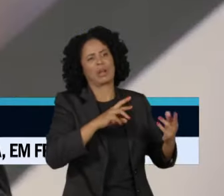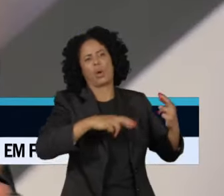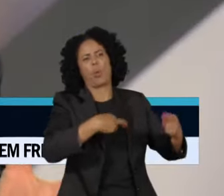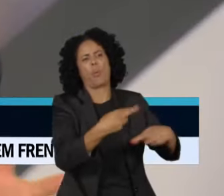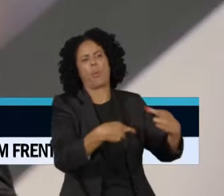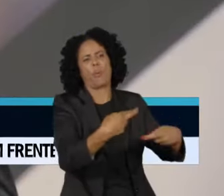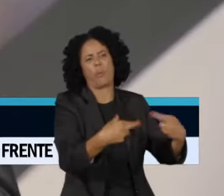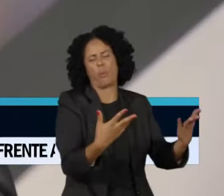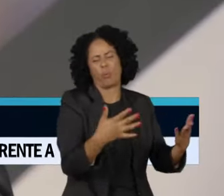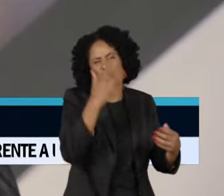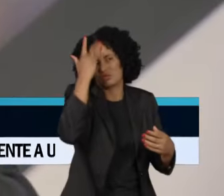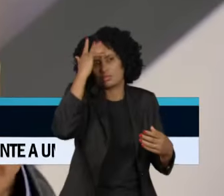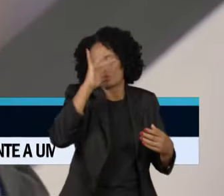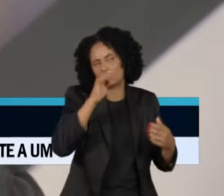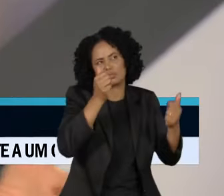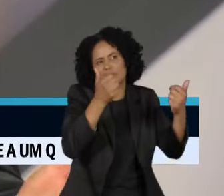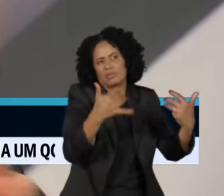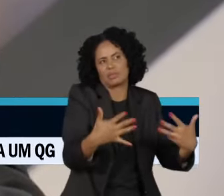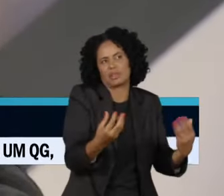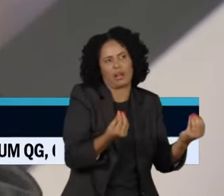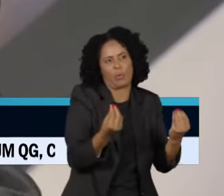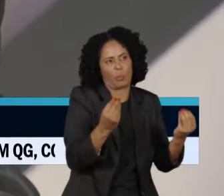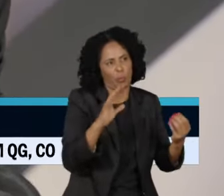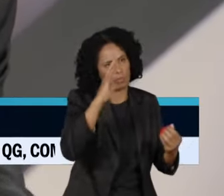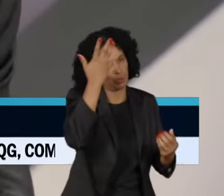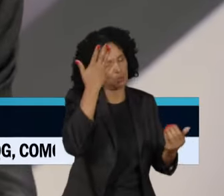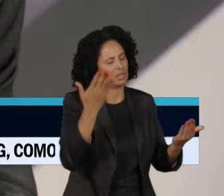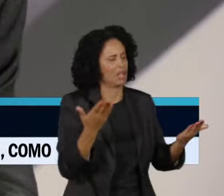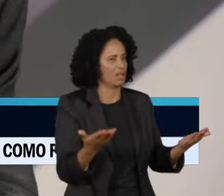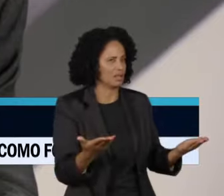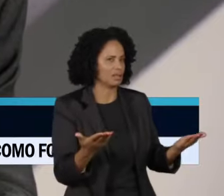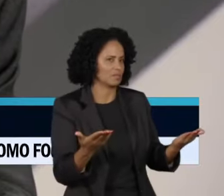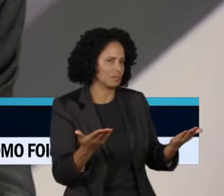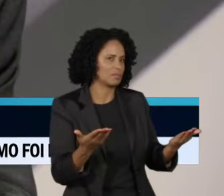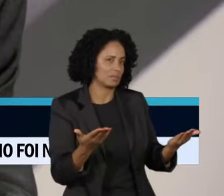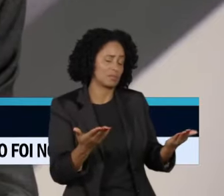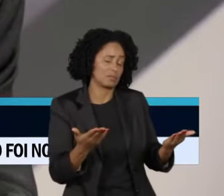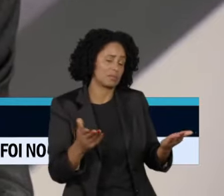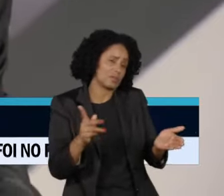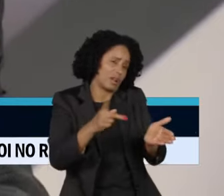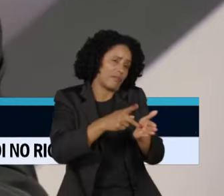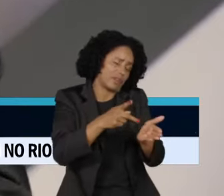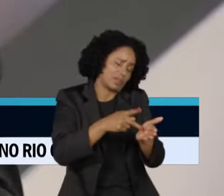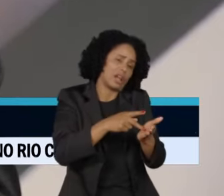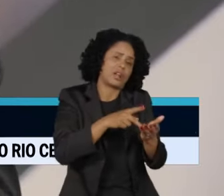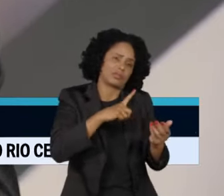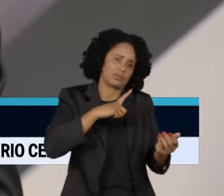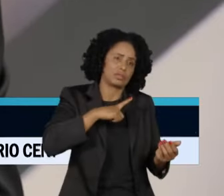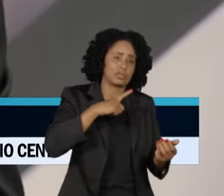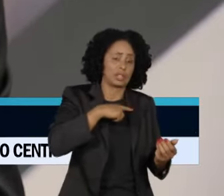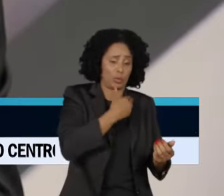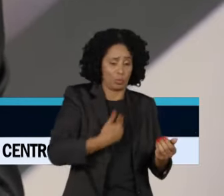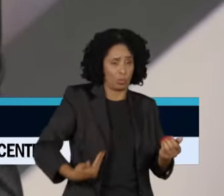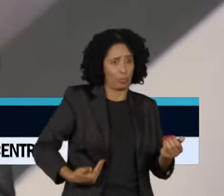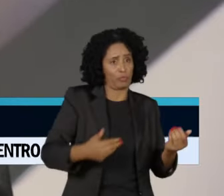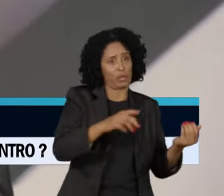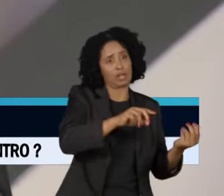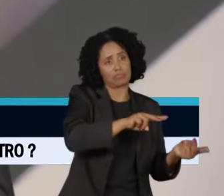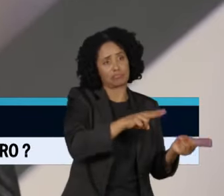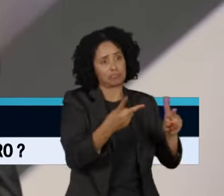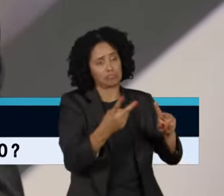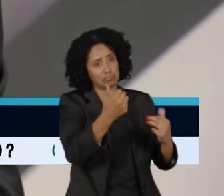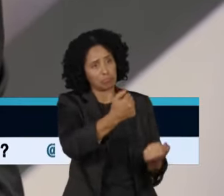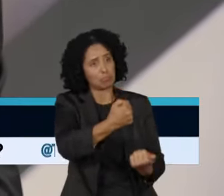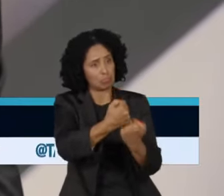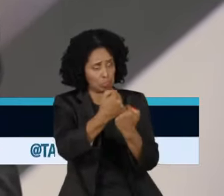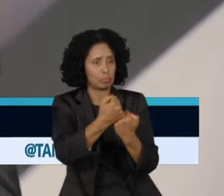Assim, eu não sei. Não sei como é que vai ficar. Estão fazendo a transição entre os militares, em parte